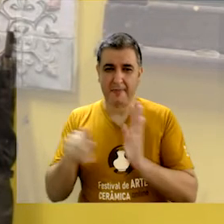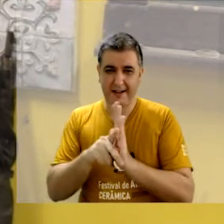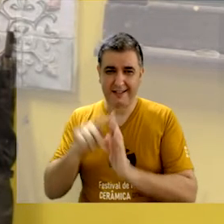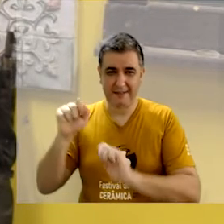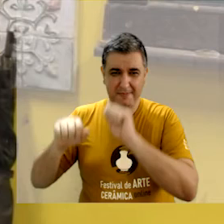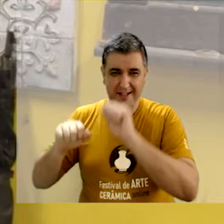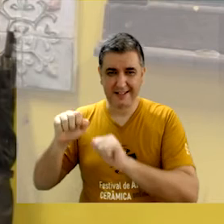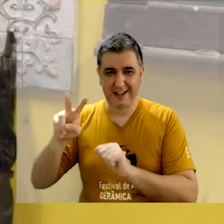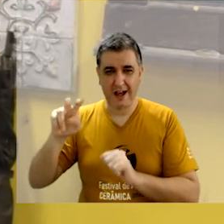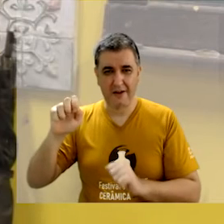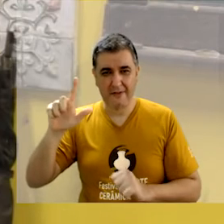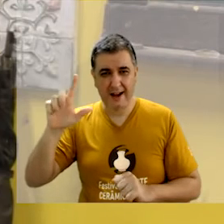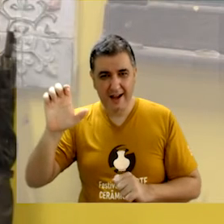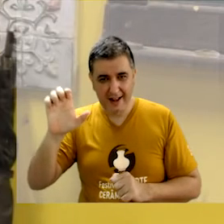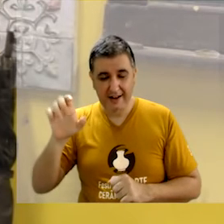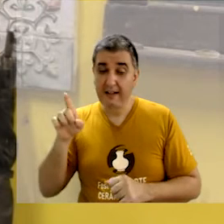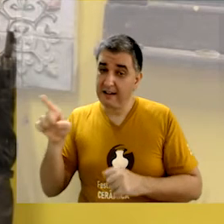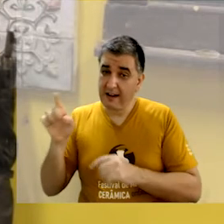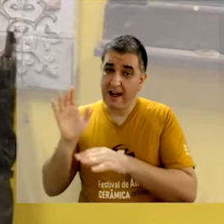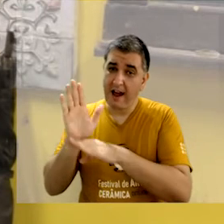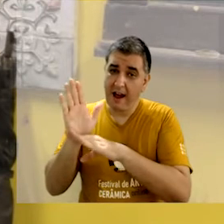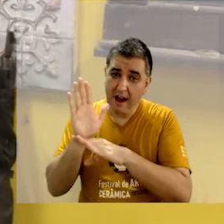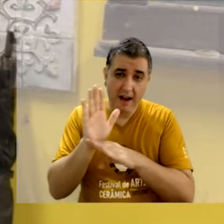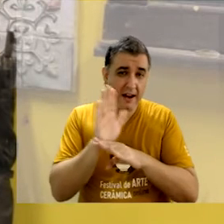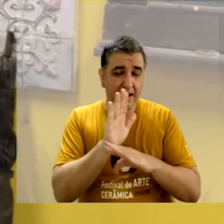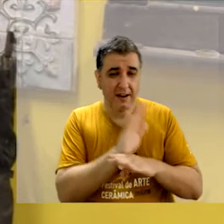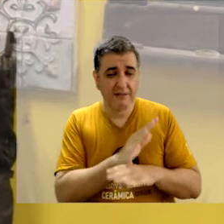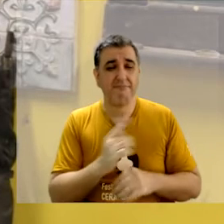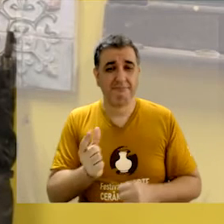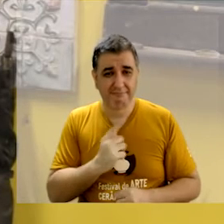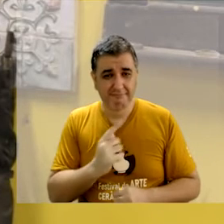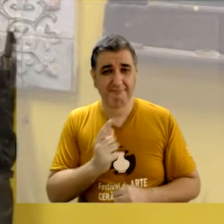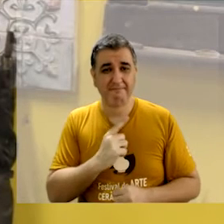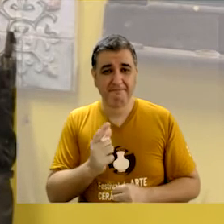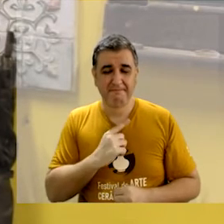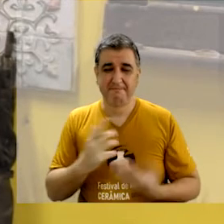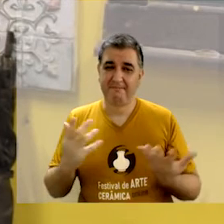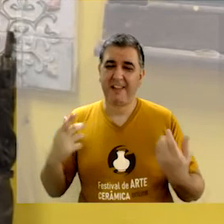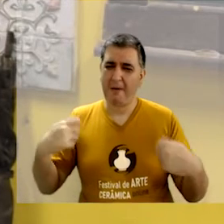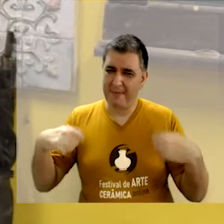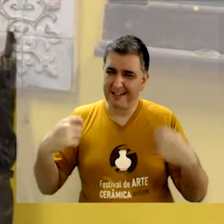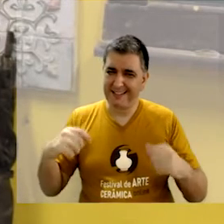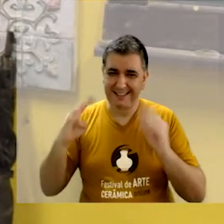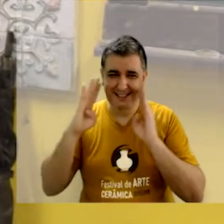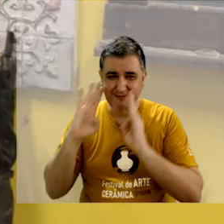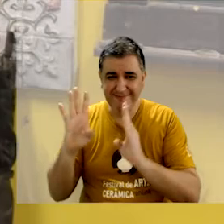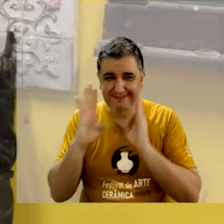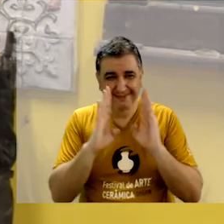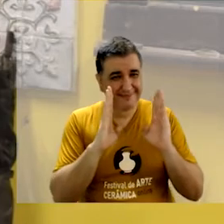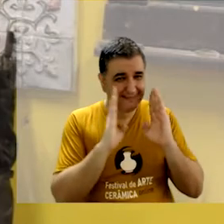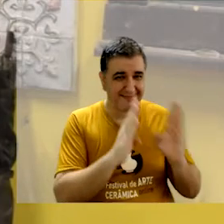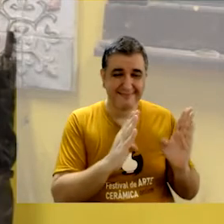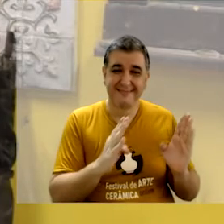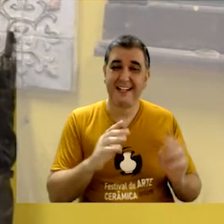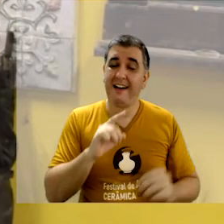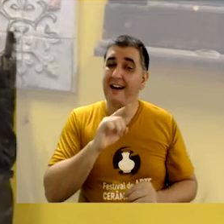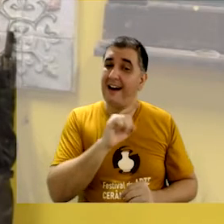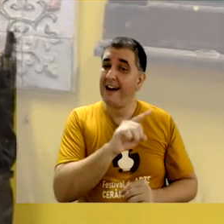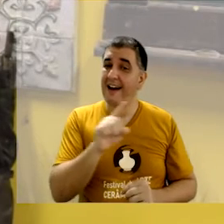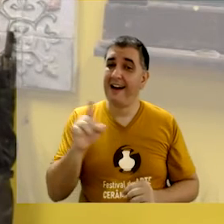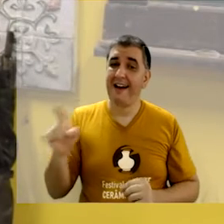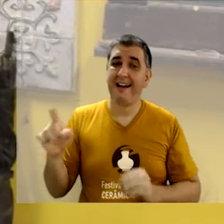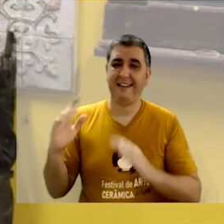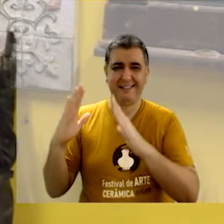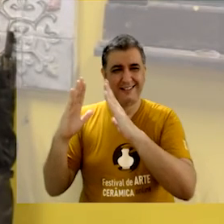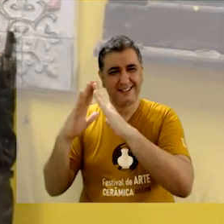Lima, e a Vale produziu. Então esse material já começa a aparecer, não é? Então é interessante